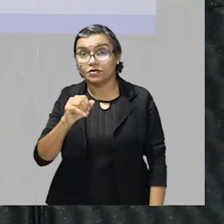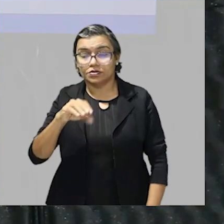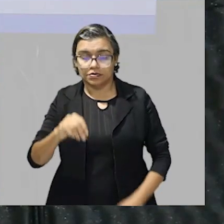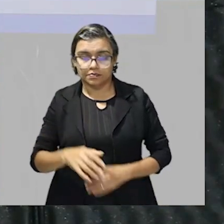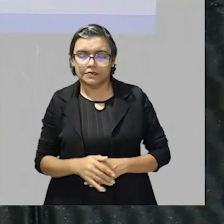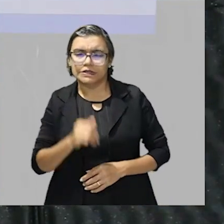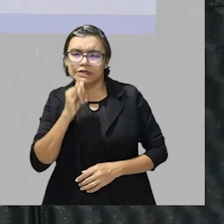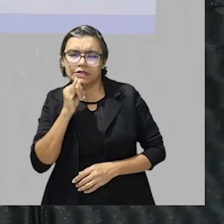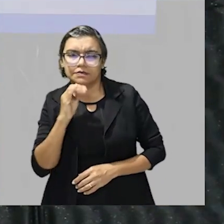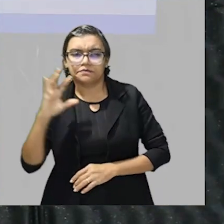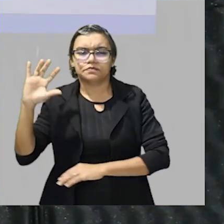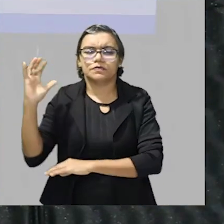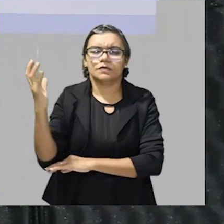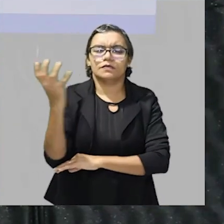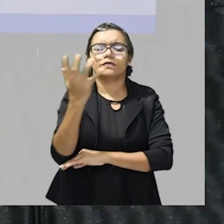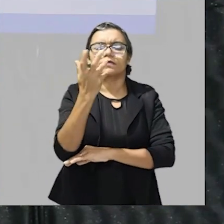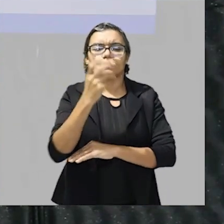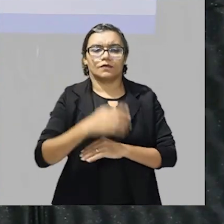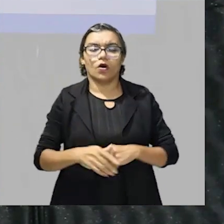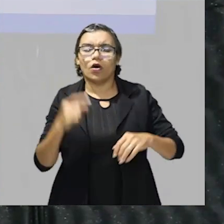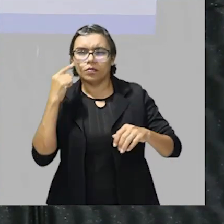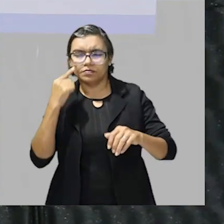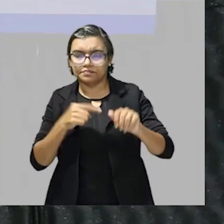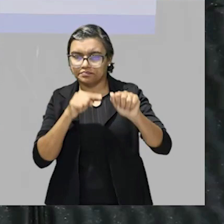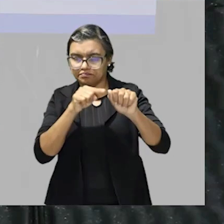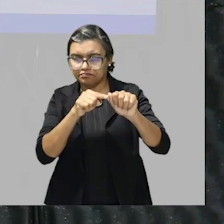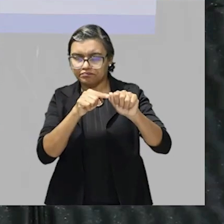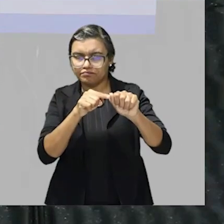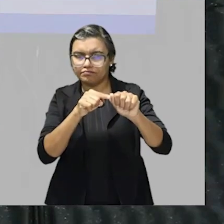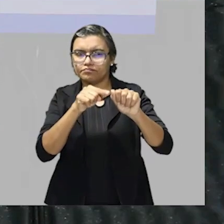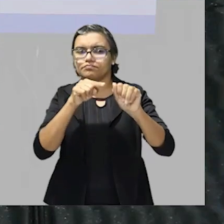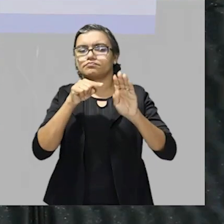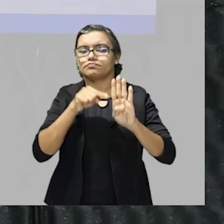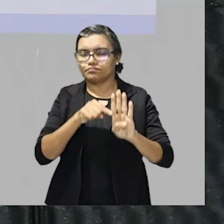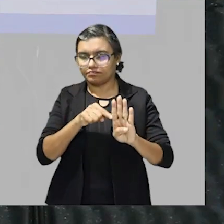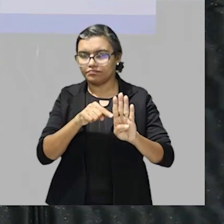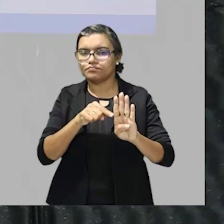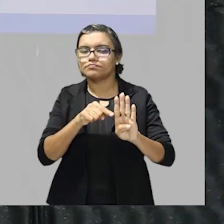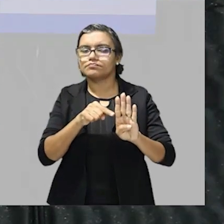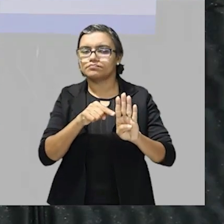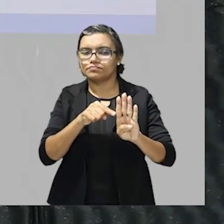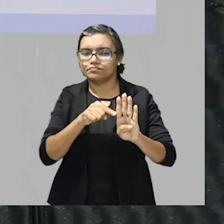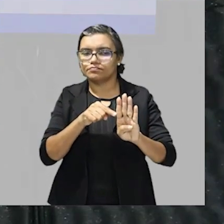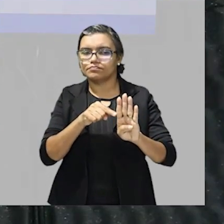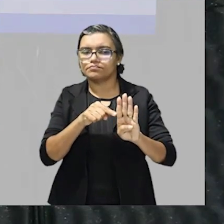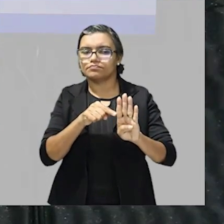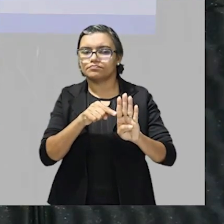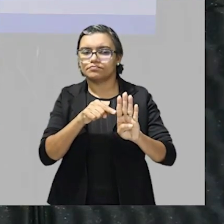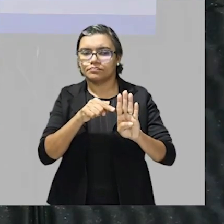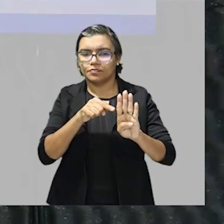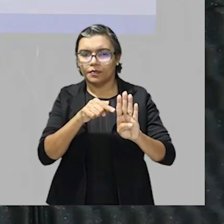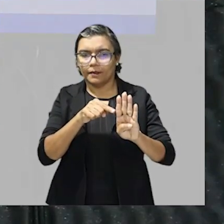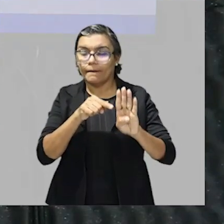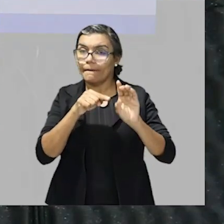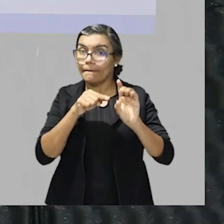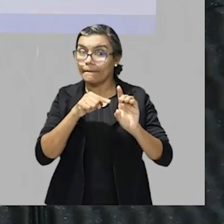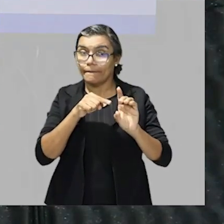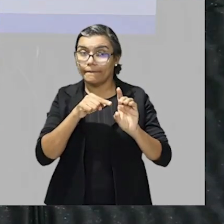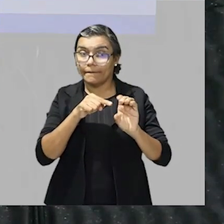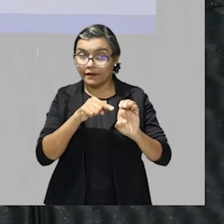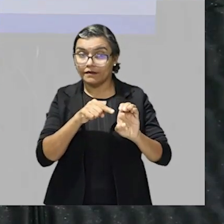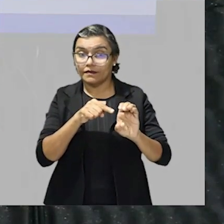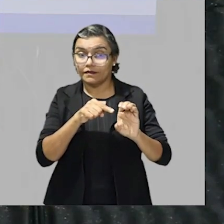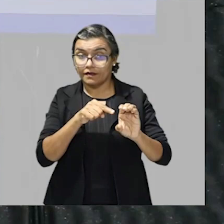natureza escapismo fuga nacionalizas acervado apego ao passado histórico Divina